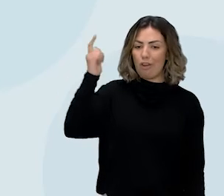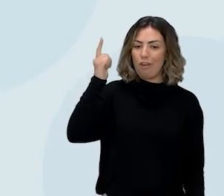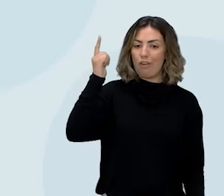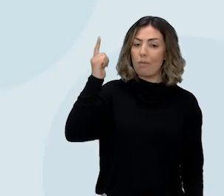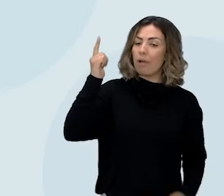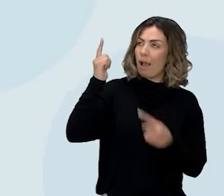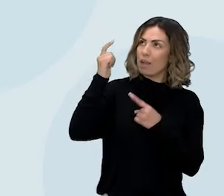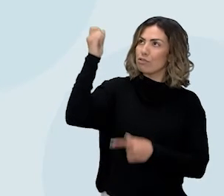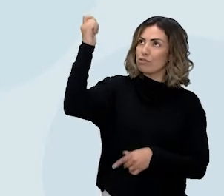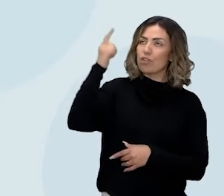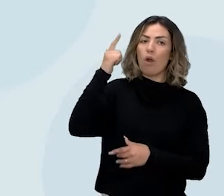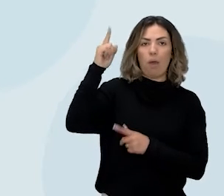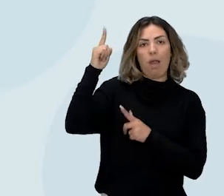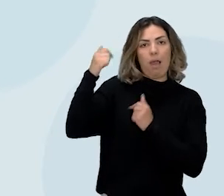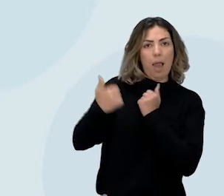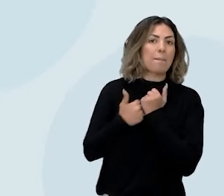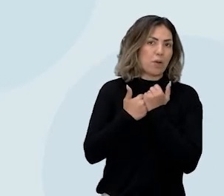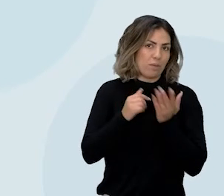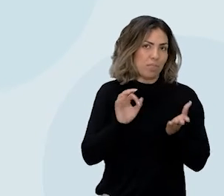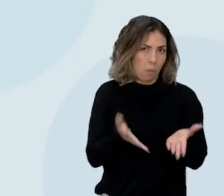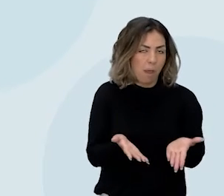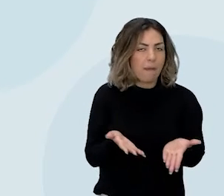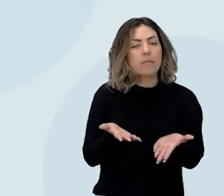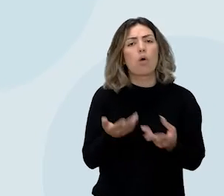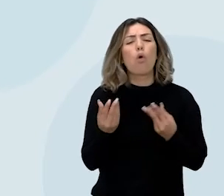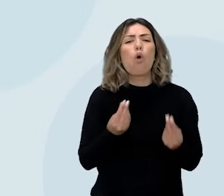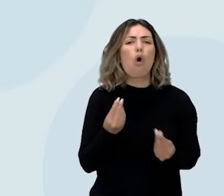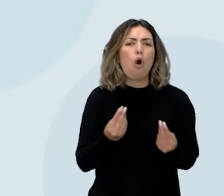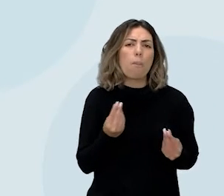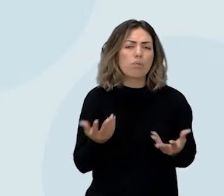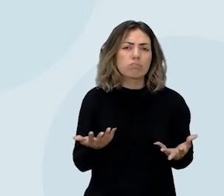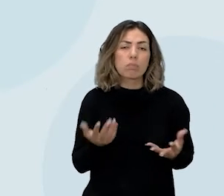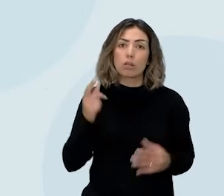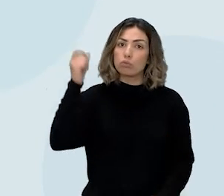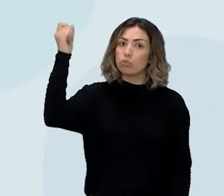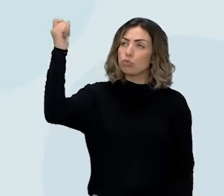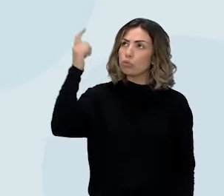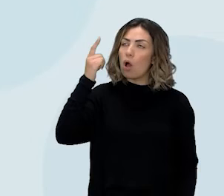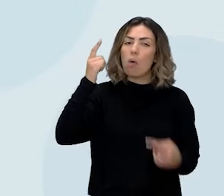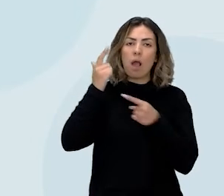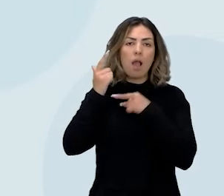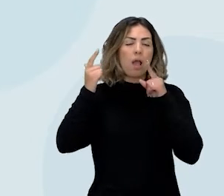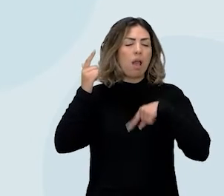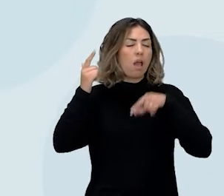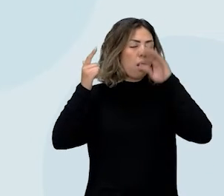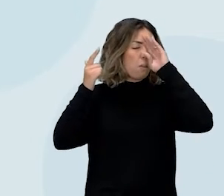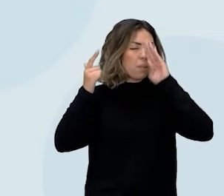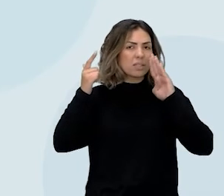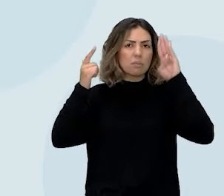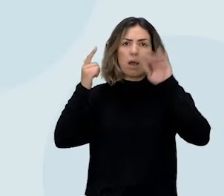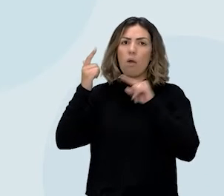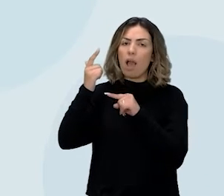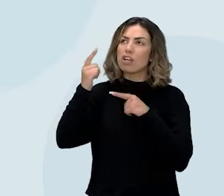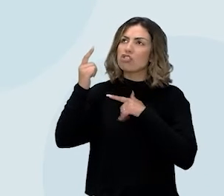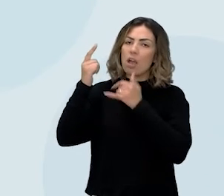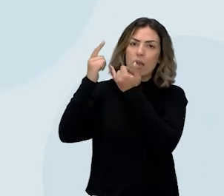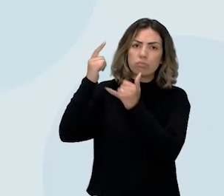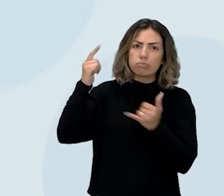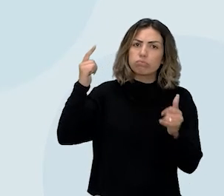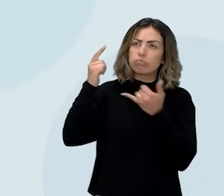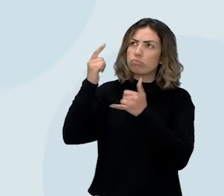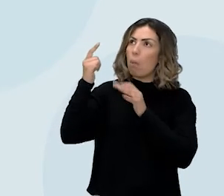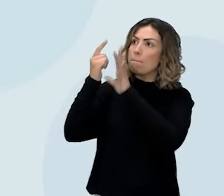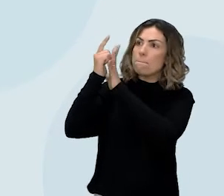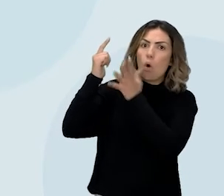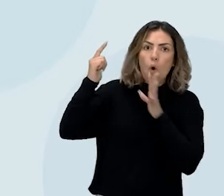luz do sol para isso, tá certo? Então, como que acontece? A luz do sol é a nossa fonte primária de energia, tanto luminosa